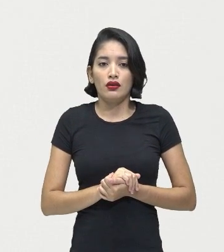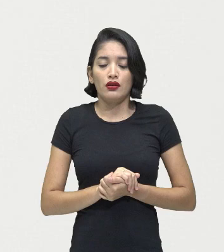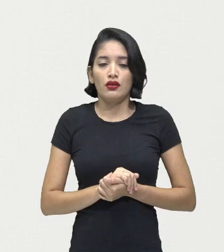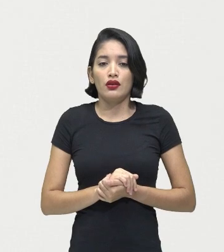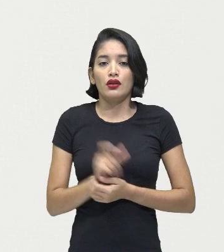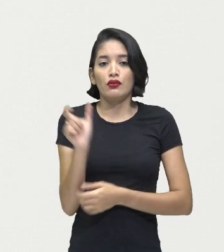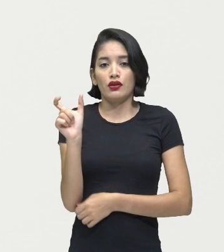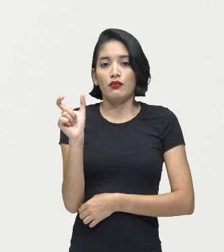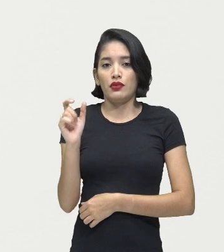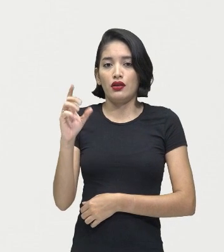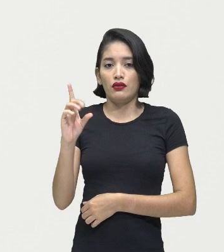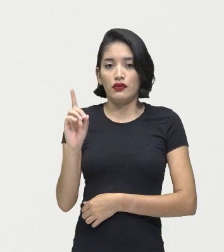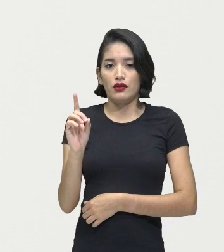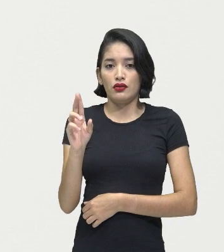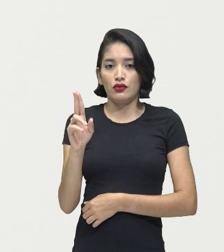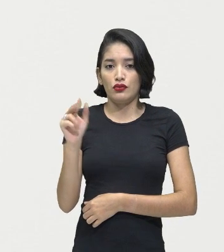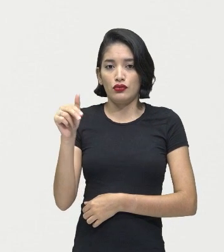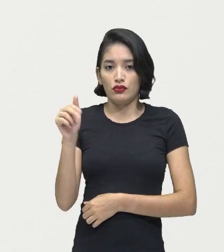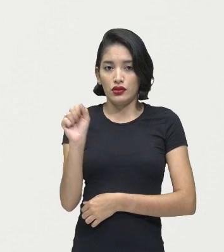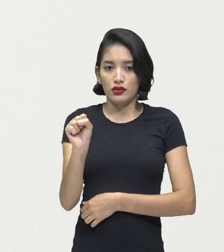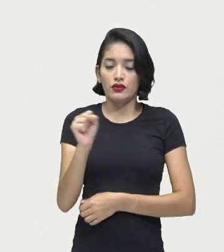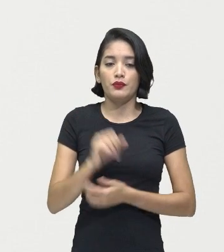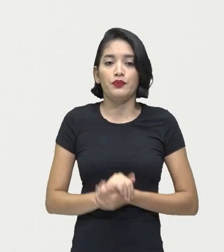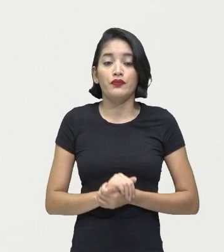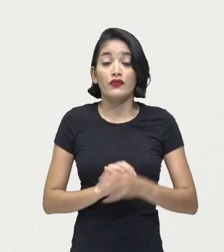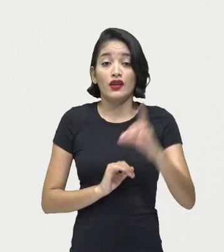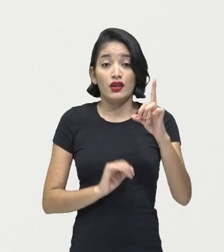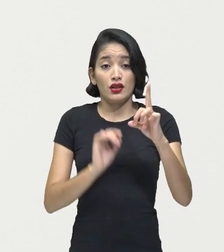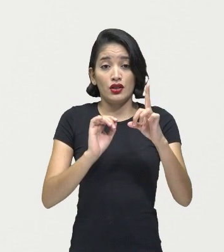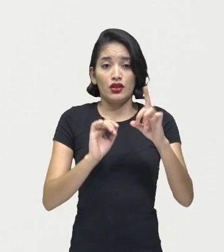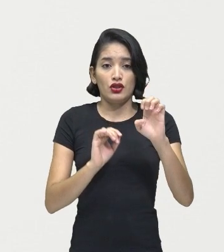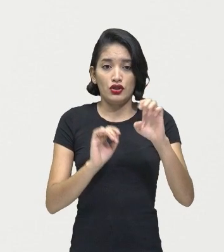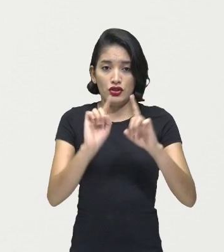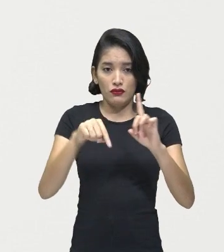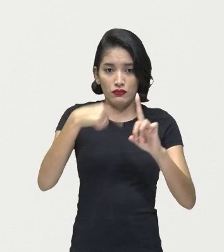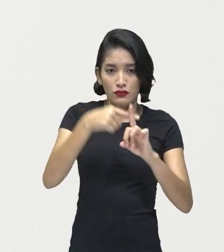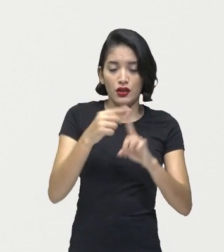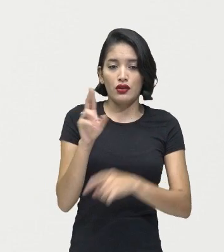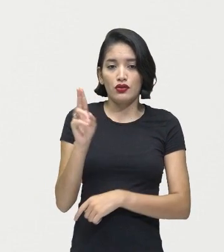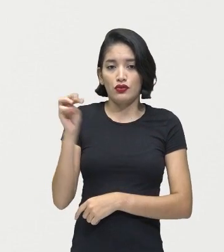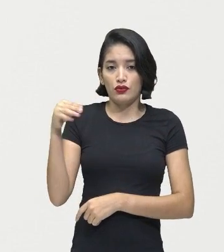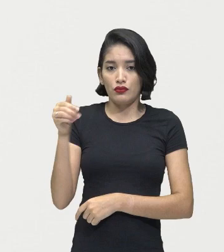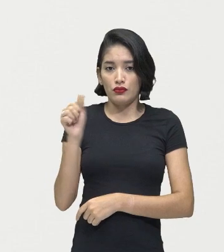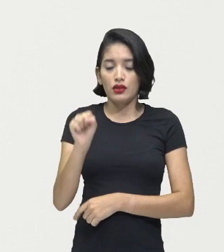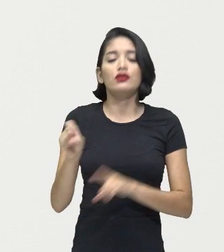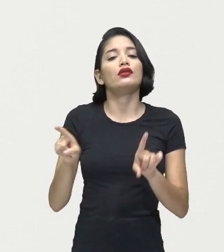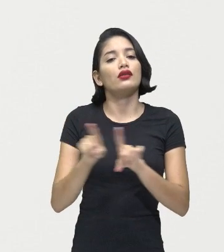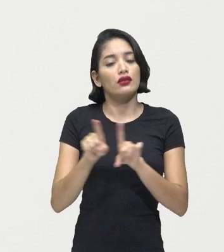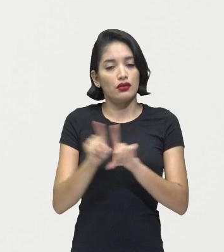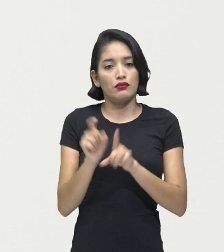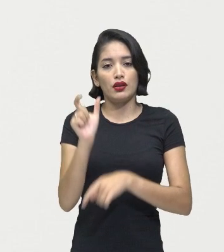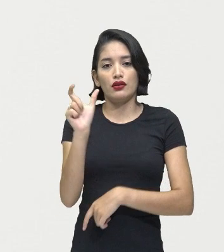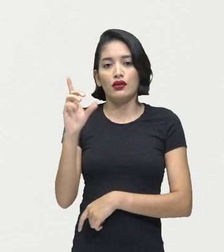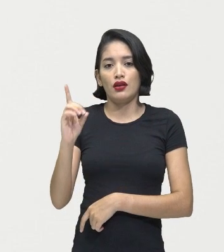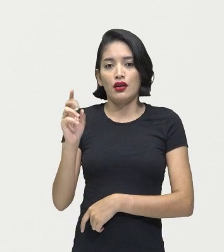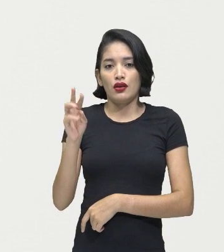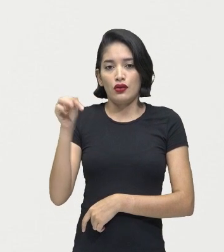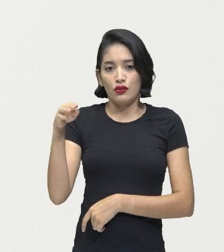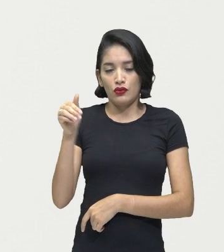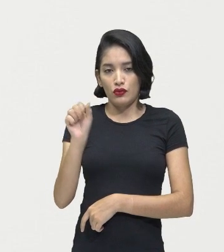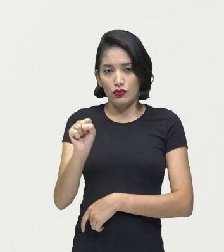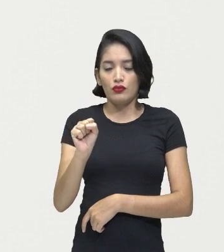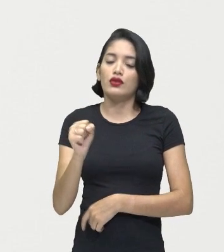forma dumas. Se eu disser de umas, também está correto, tá? Então, essa é uma das formas